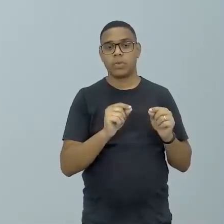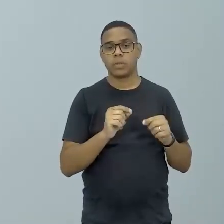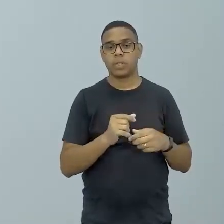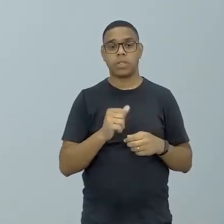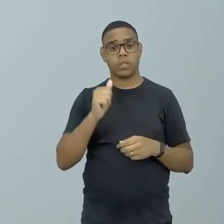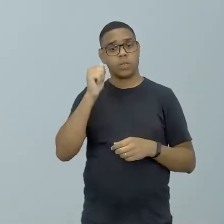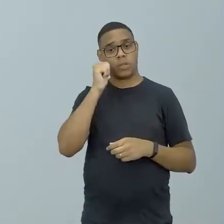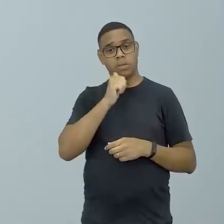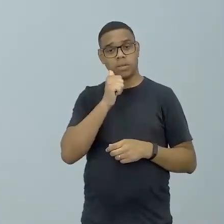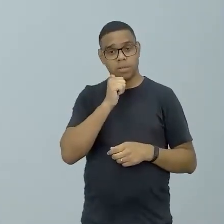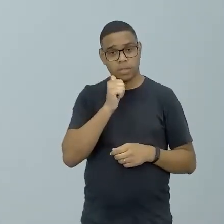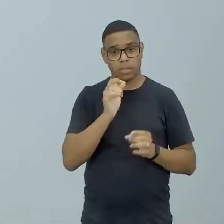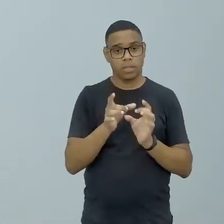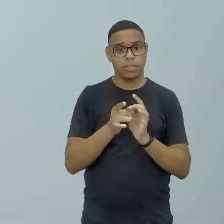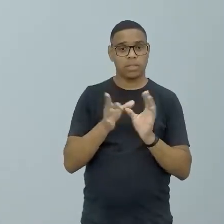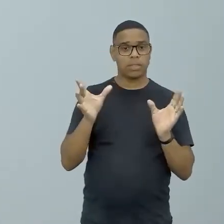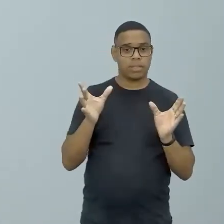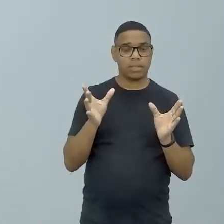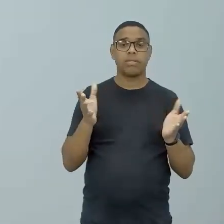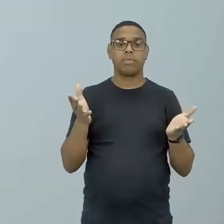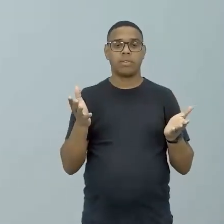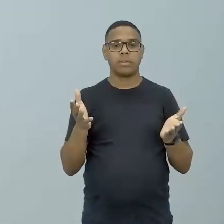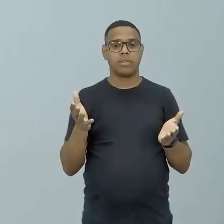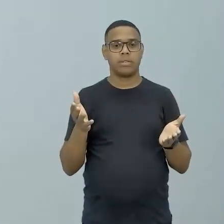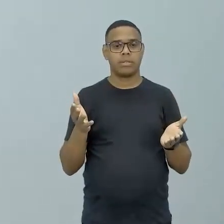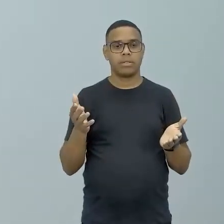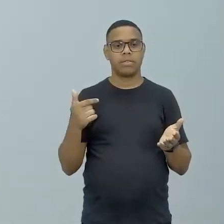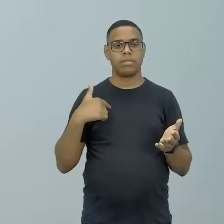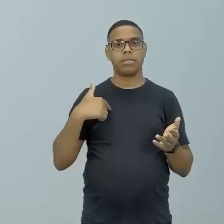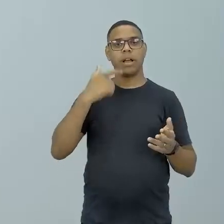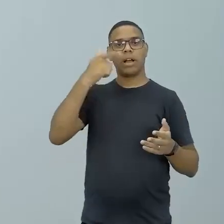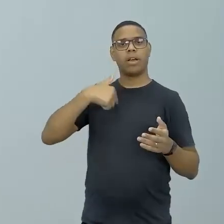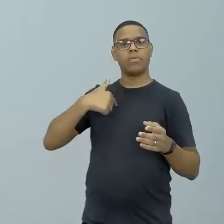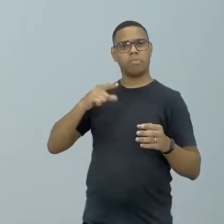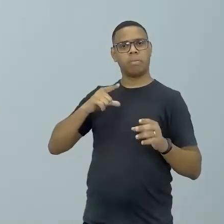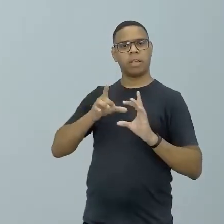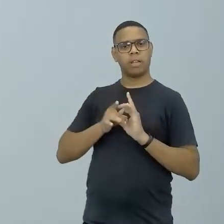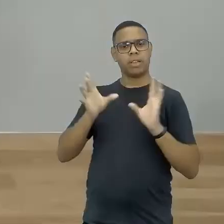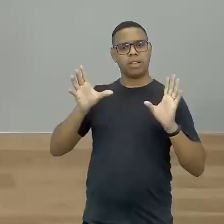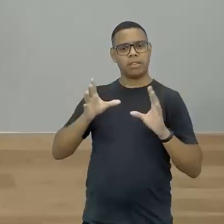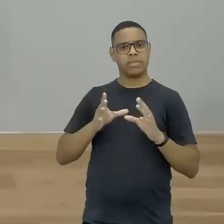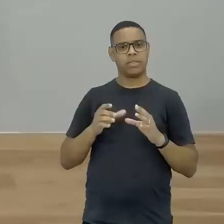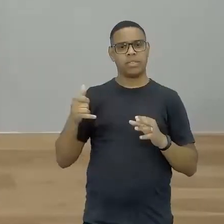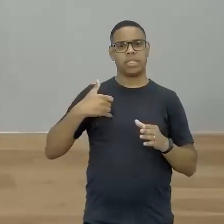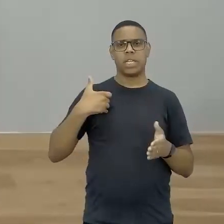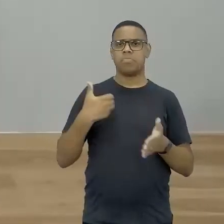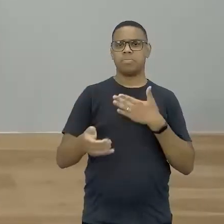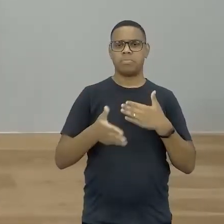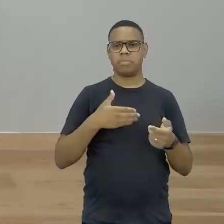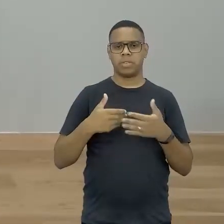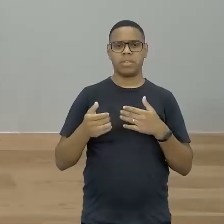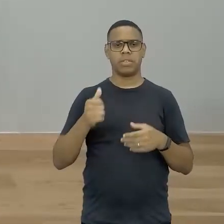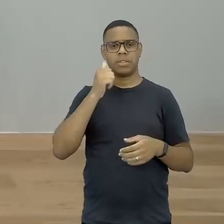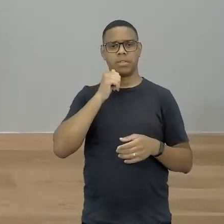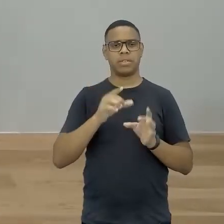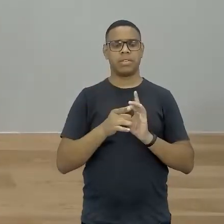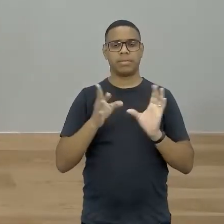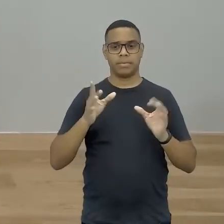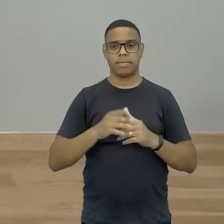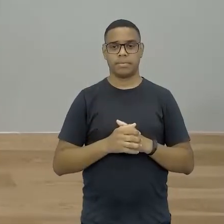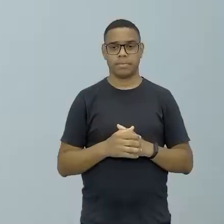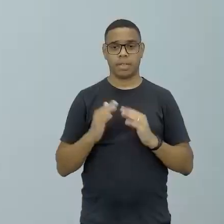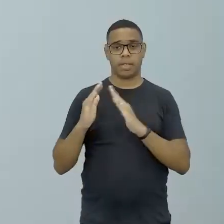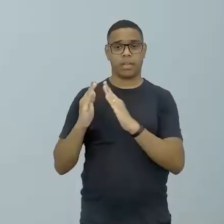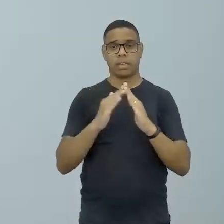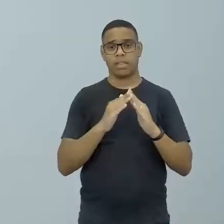destinado a mulheres livres. Aí a pessoa vai falar, não, eu sou uma mulher livre. Independente da idade. Independente da idade, Ela de é onde livre.